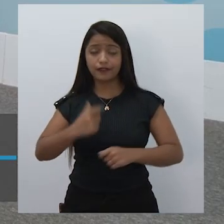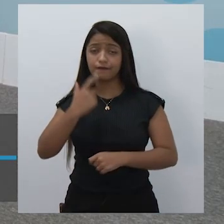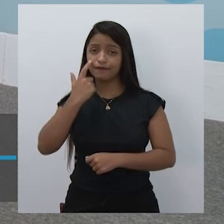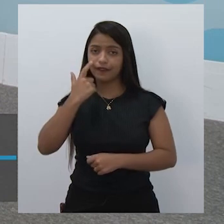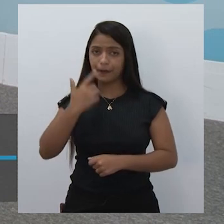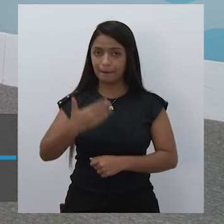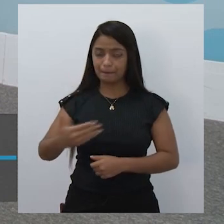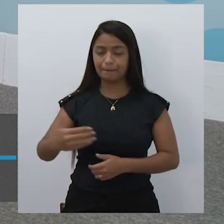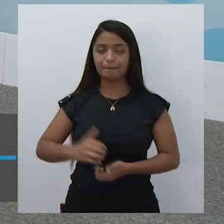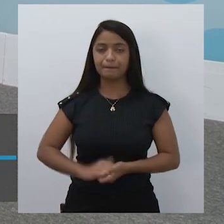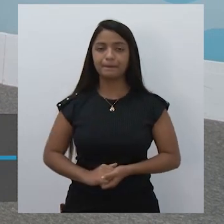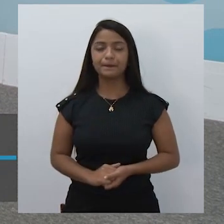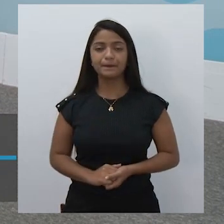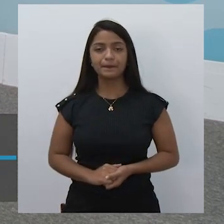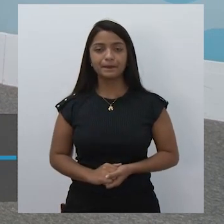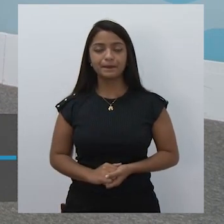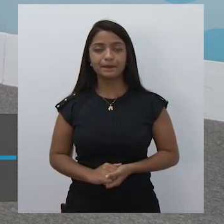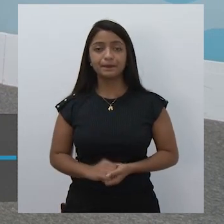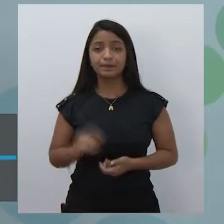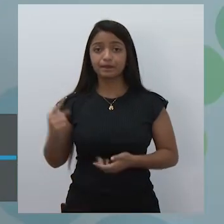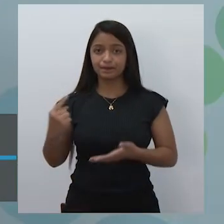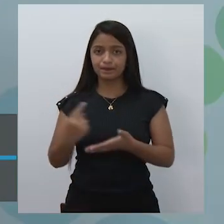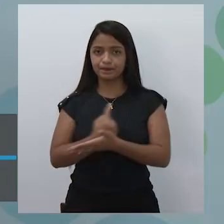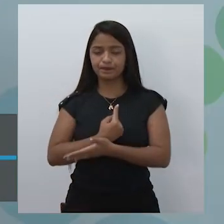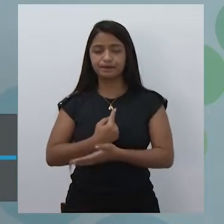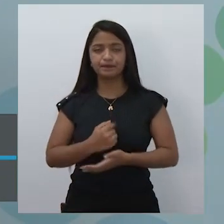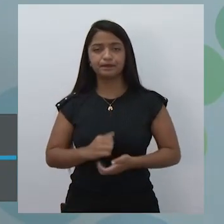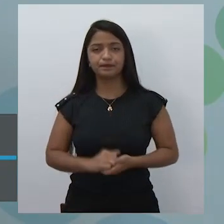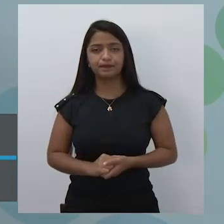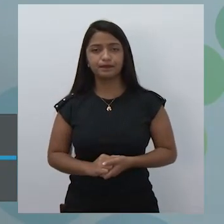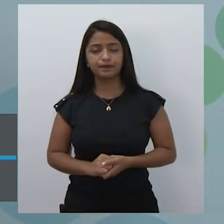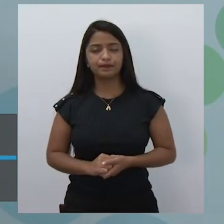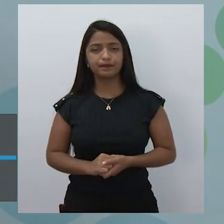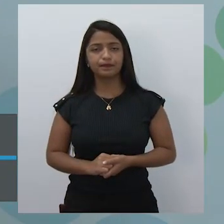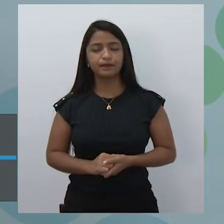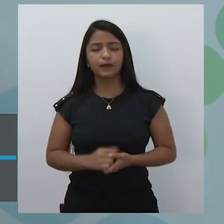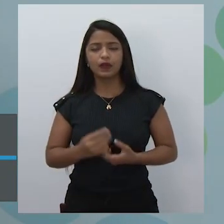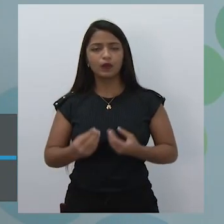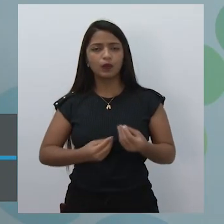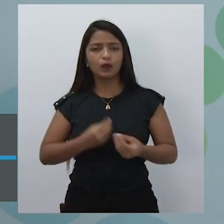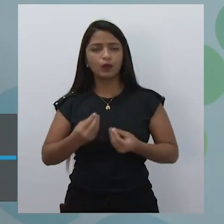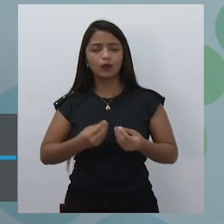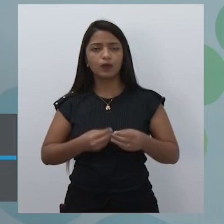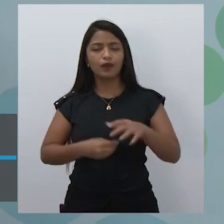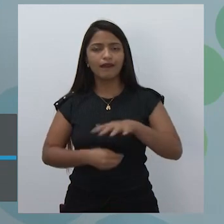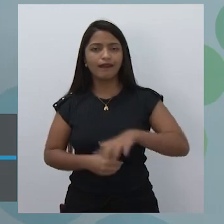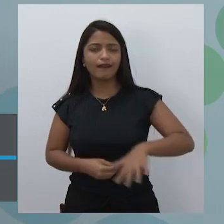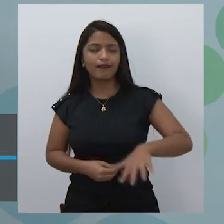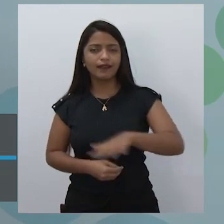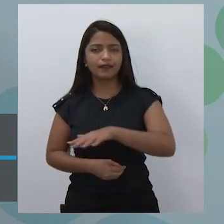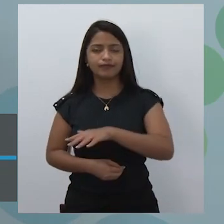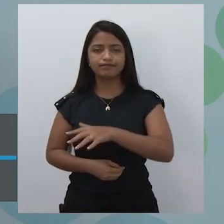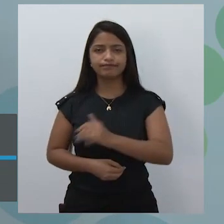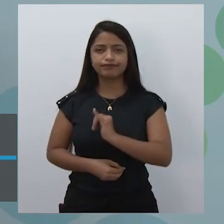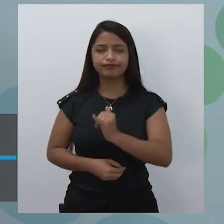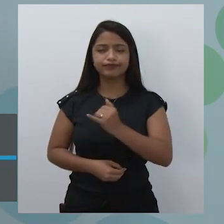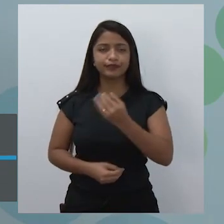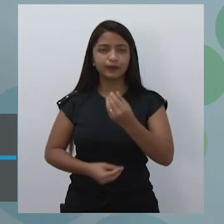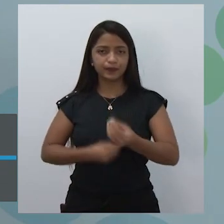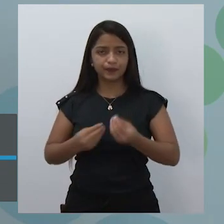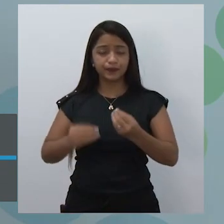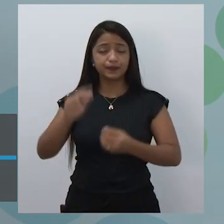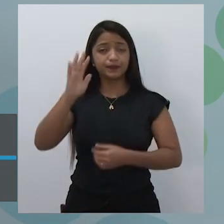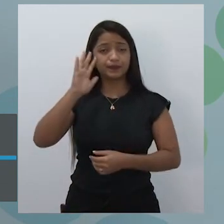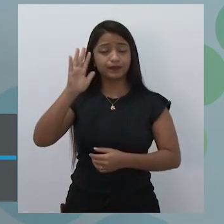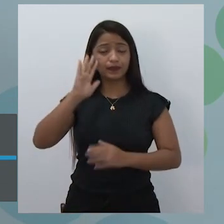né? Ela quer saber como se dá essa amarração total por área, pensando em uma escola que, às